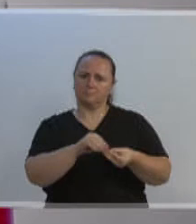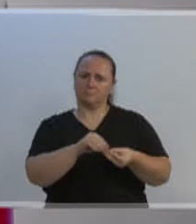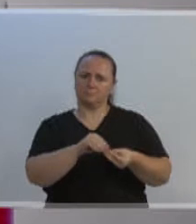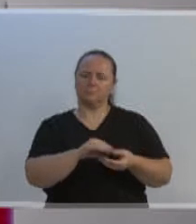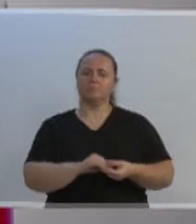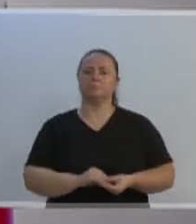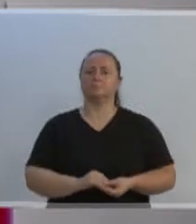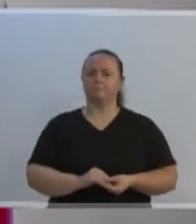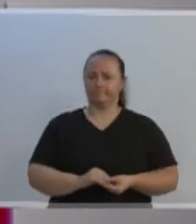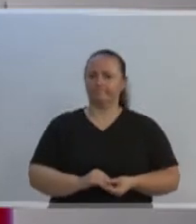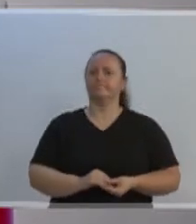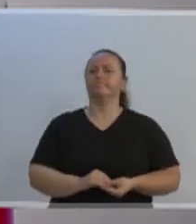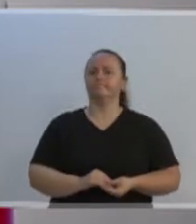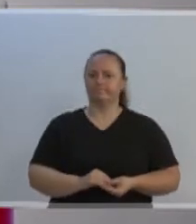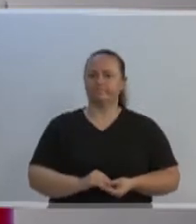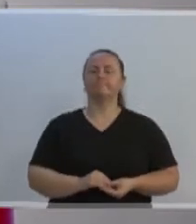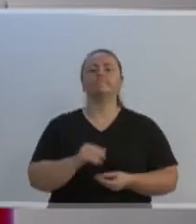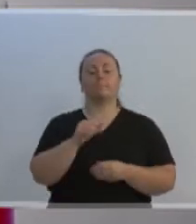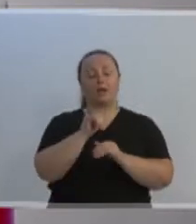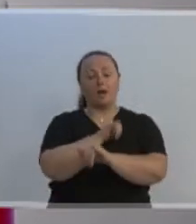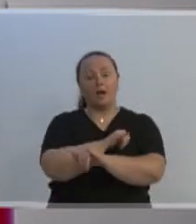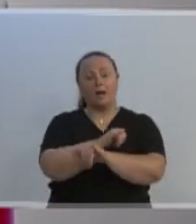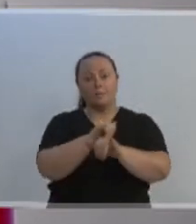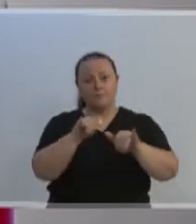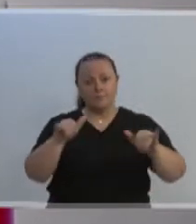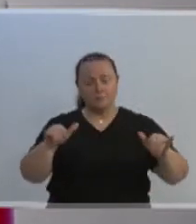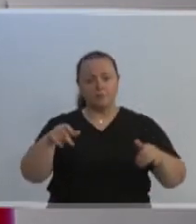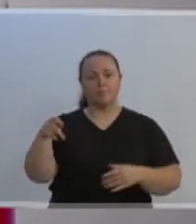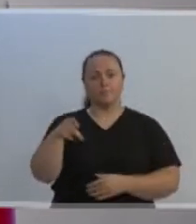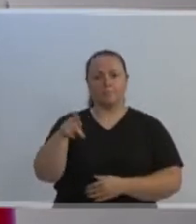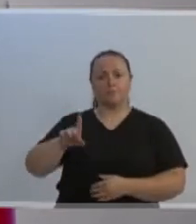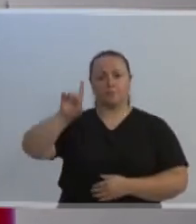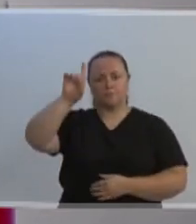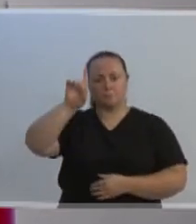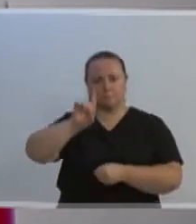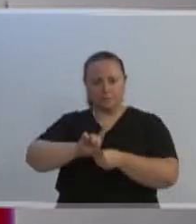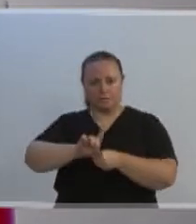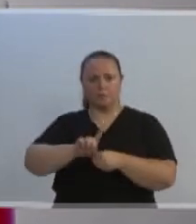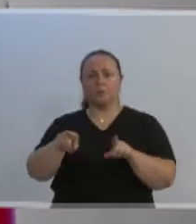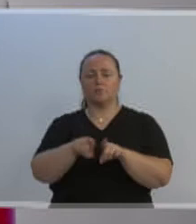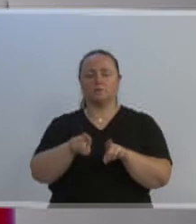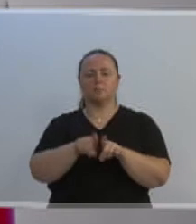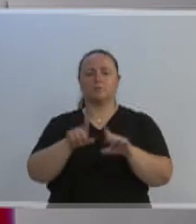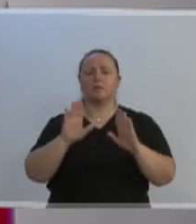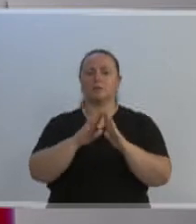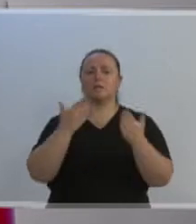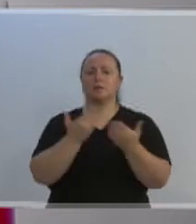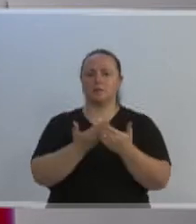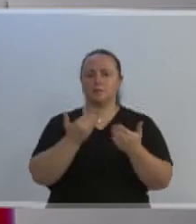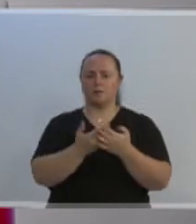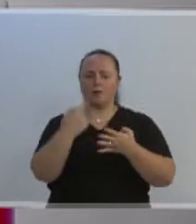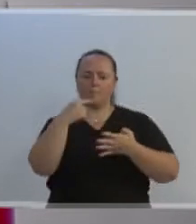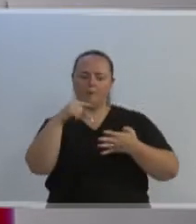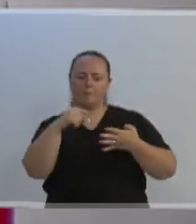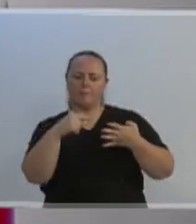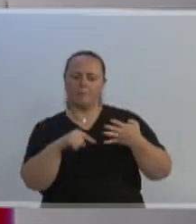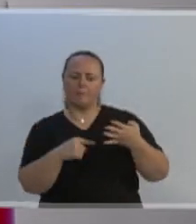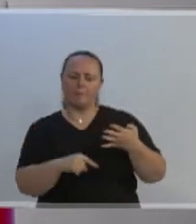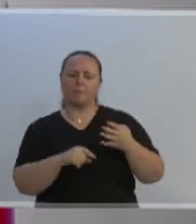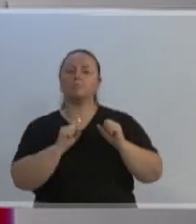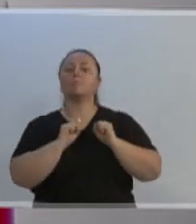ficam notificados os professores, diretores e a própria escola quanto a essas possíveis